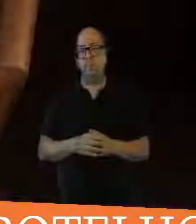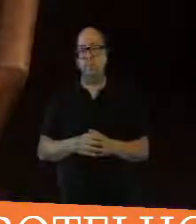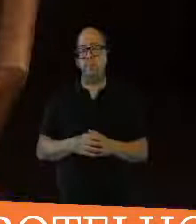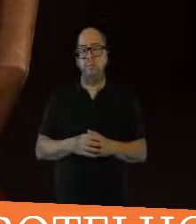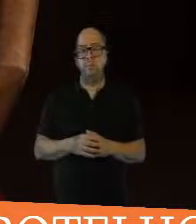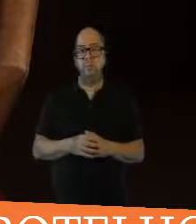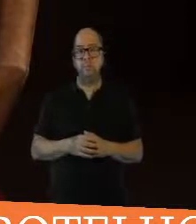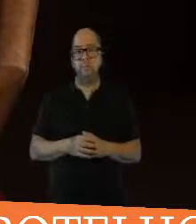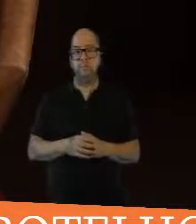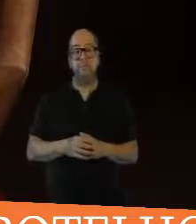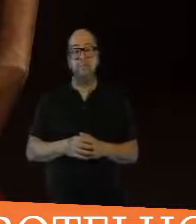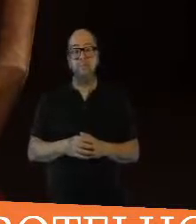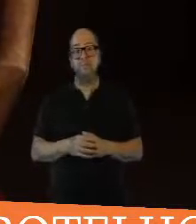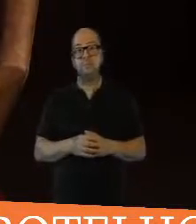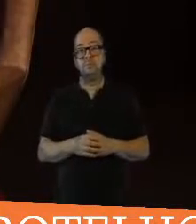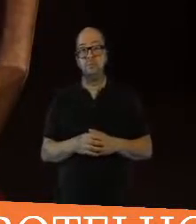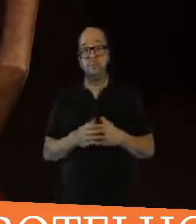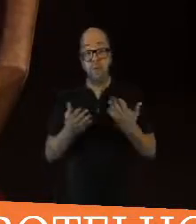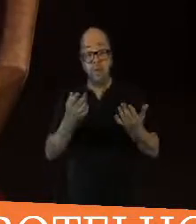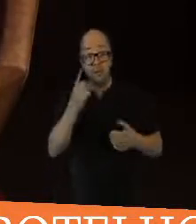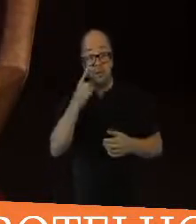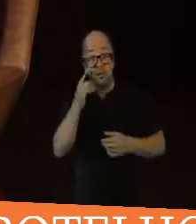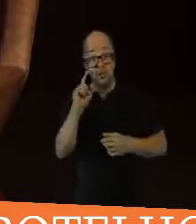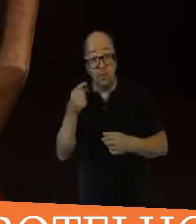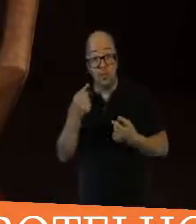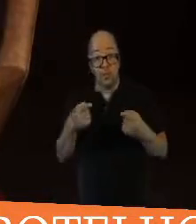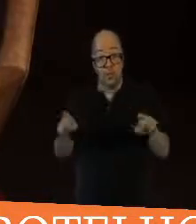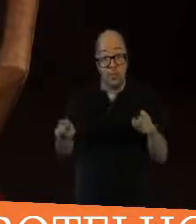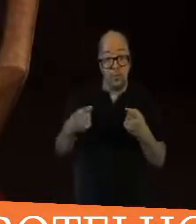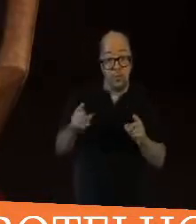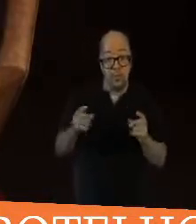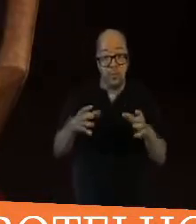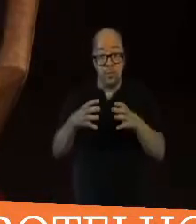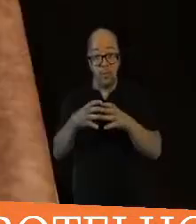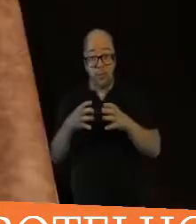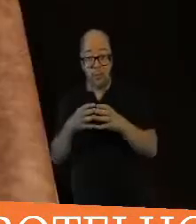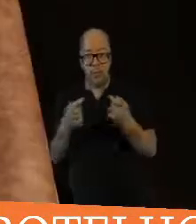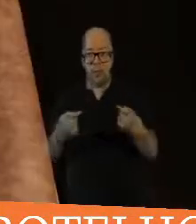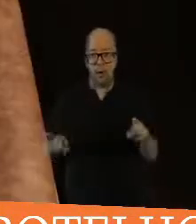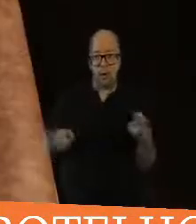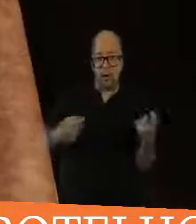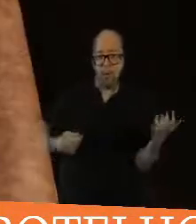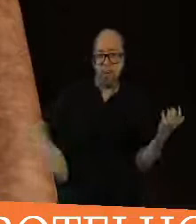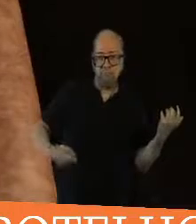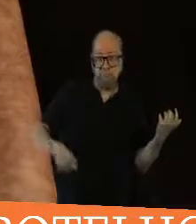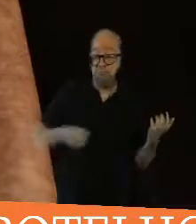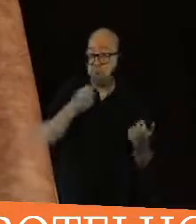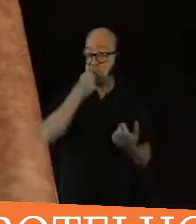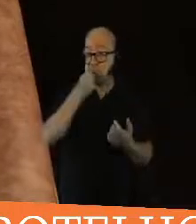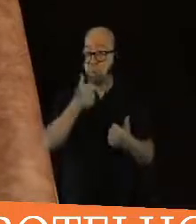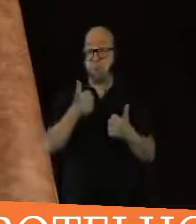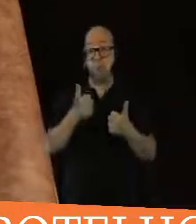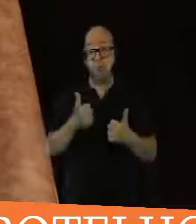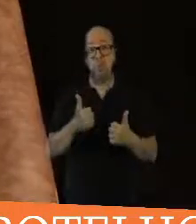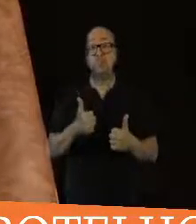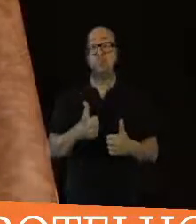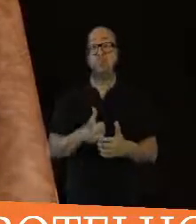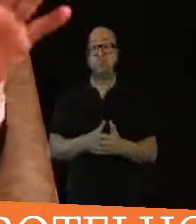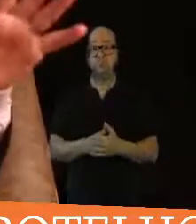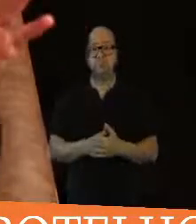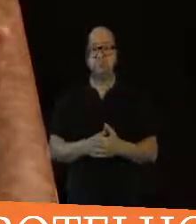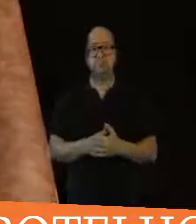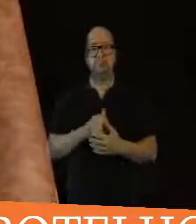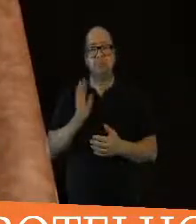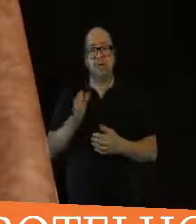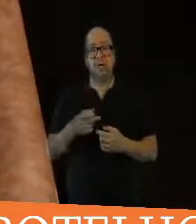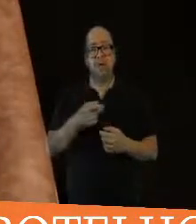Bom, que ótimo, então. Viram o nosso grupo, né, as possibilidades do nosso grupo, muito bons, instrumentistas muito bons. Né? Bom, a gente já